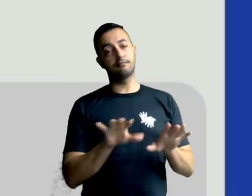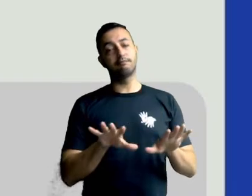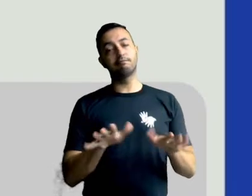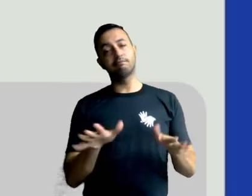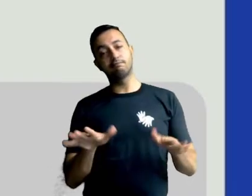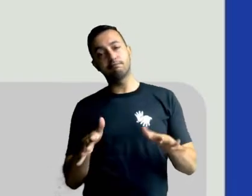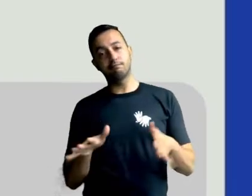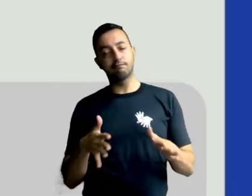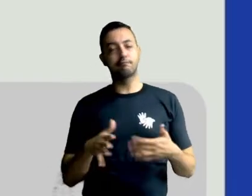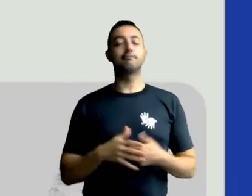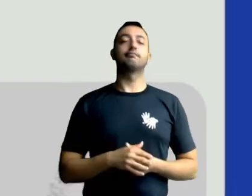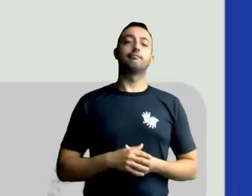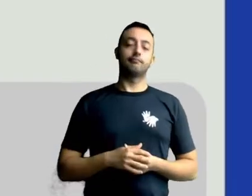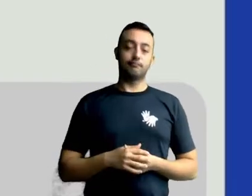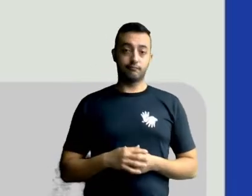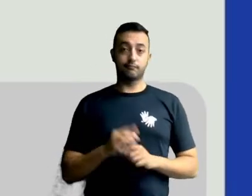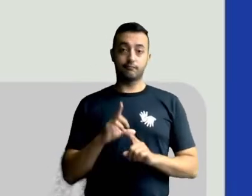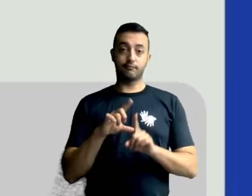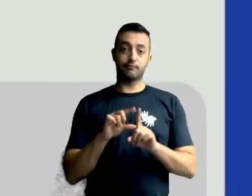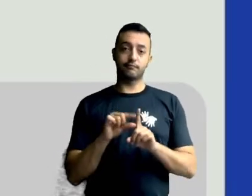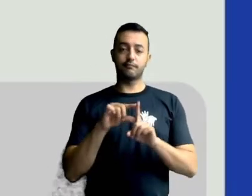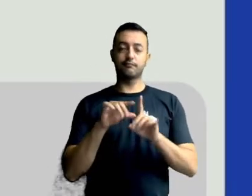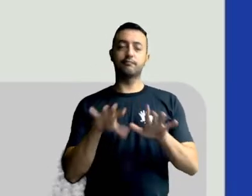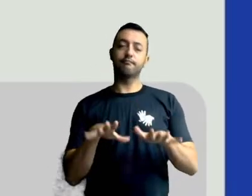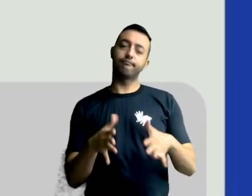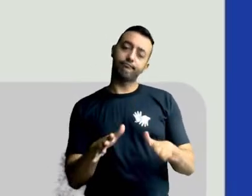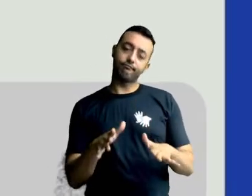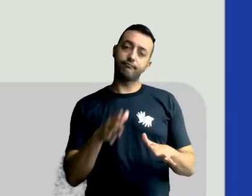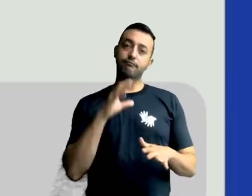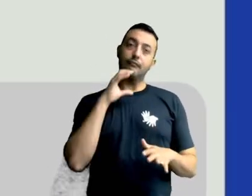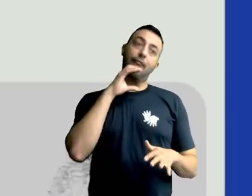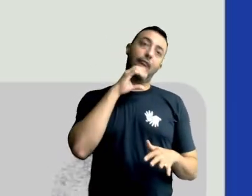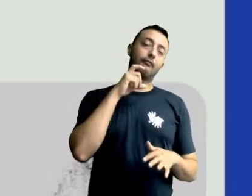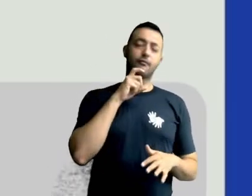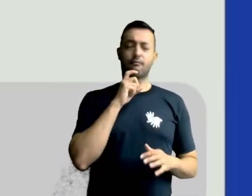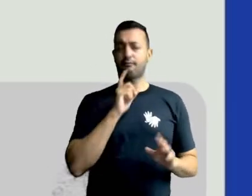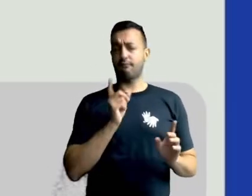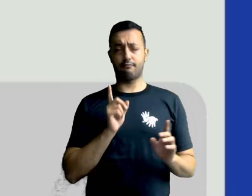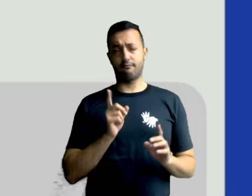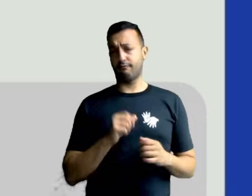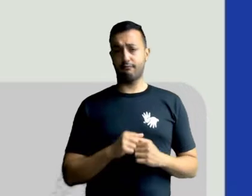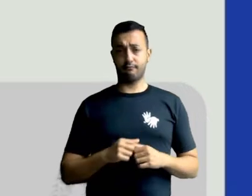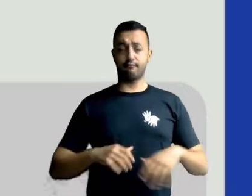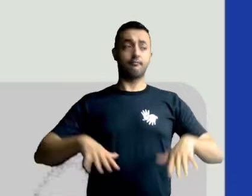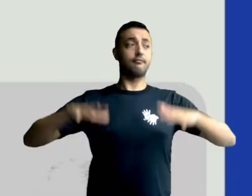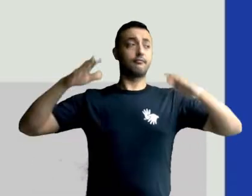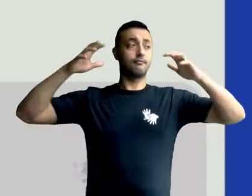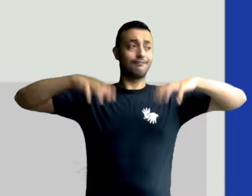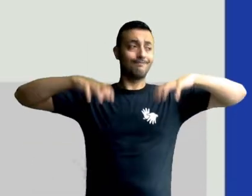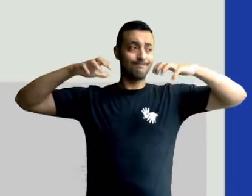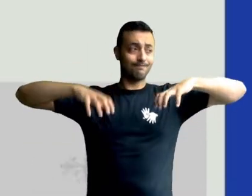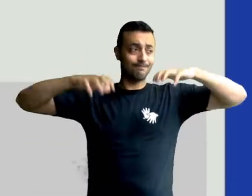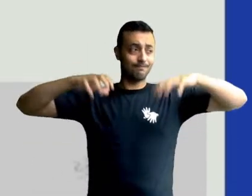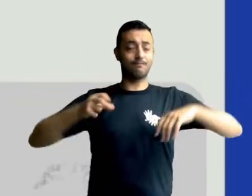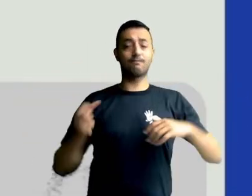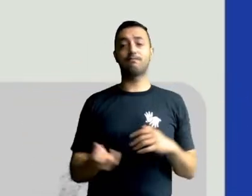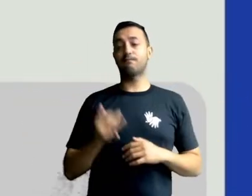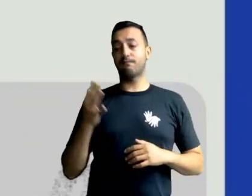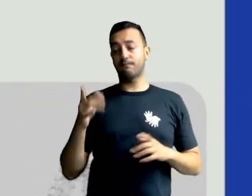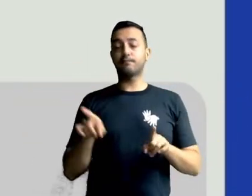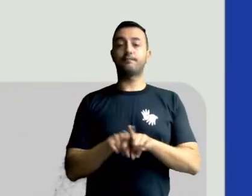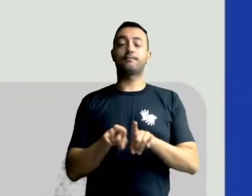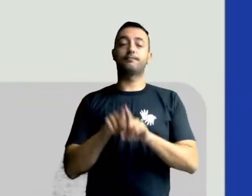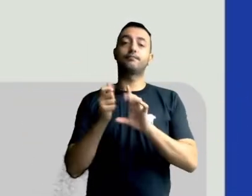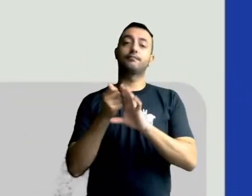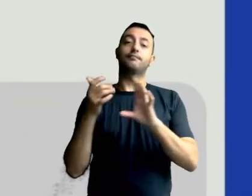temperatura amênua, a temperatura quando não está nem quente nem frio. A quantidade de chuva que cai naquela região também